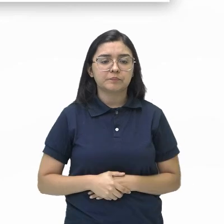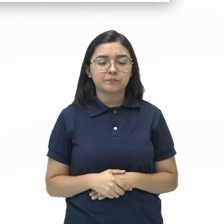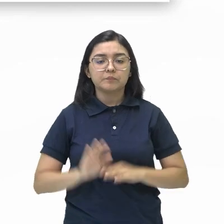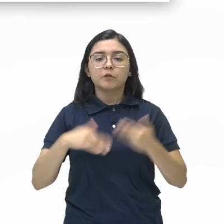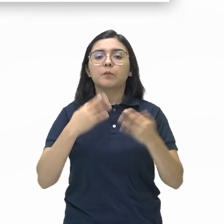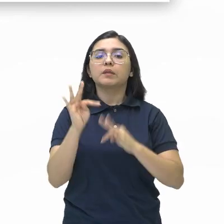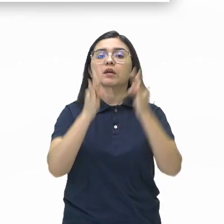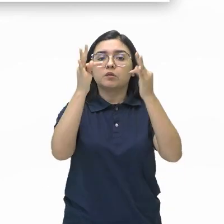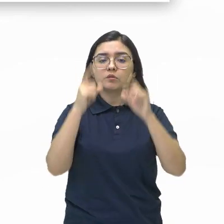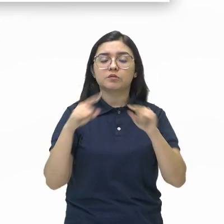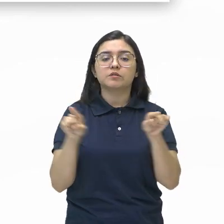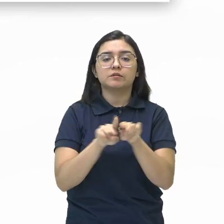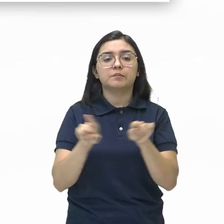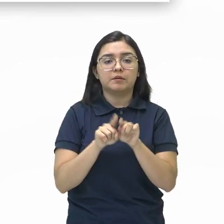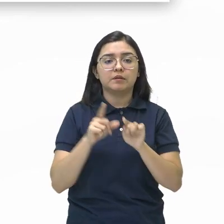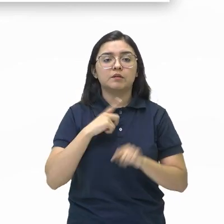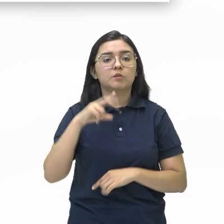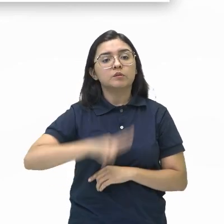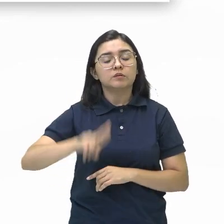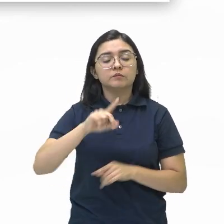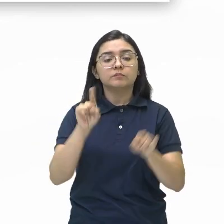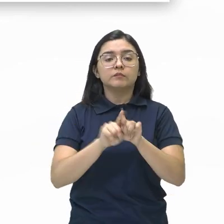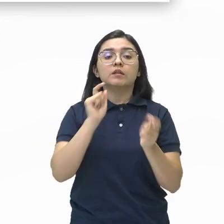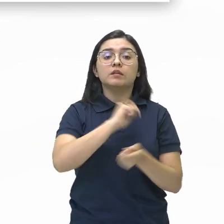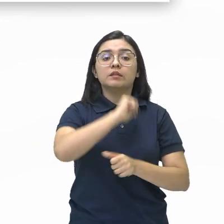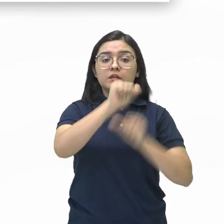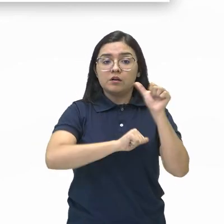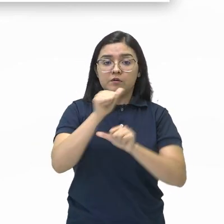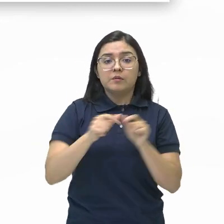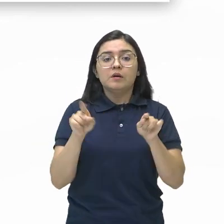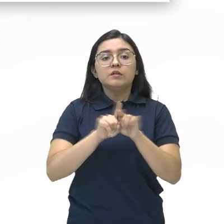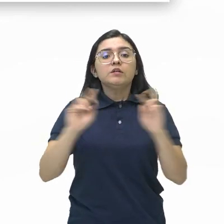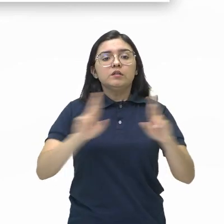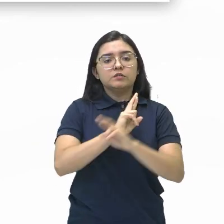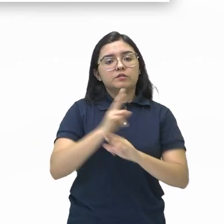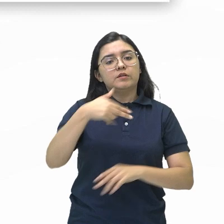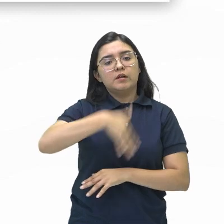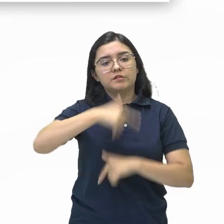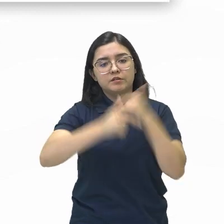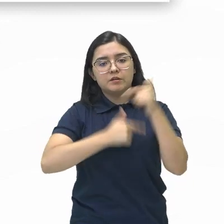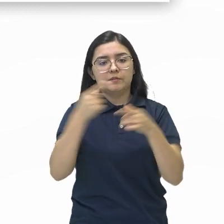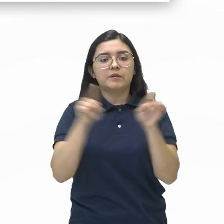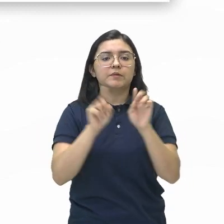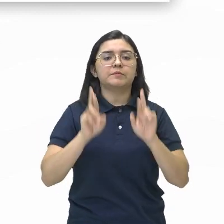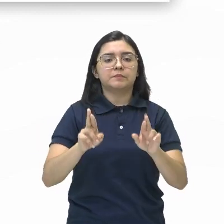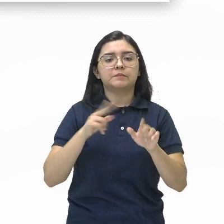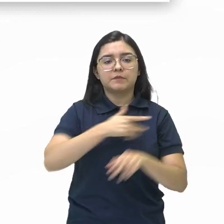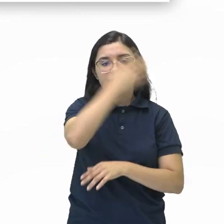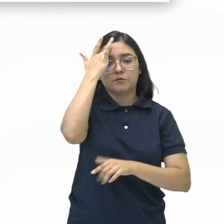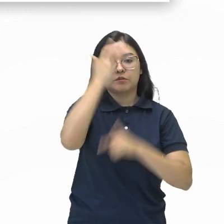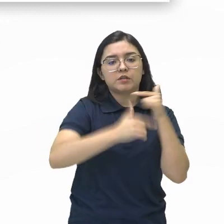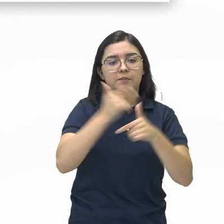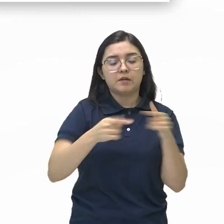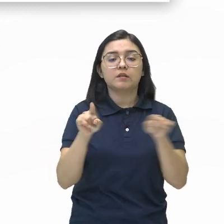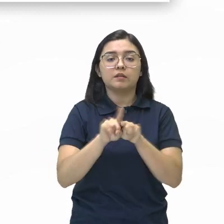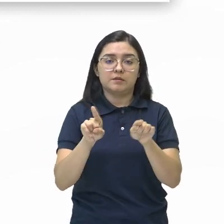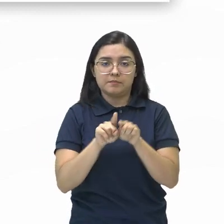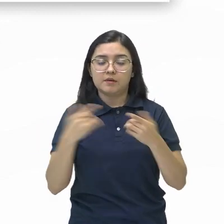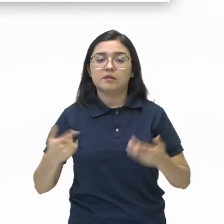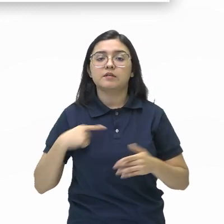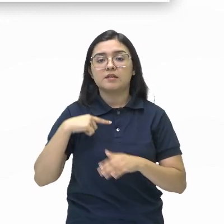que a tecnologia, então, né, transformou as relações de trabalho e as expectativas, tanto